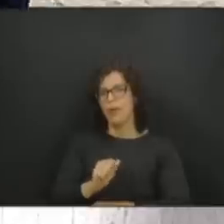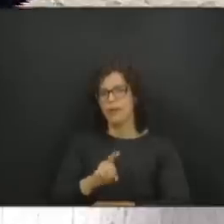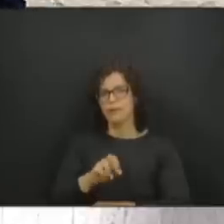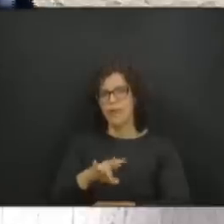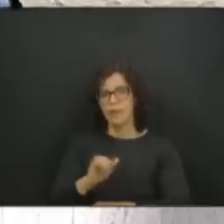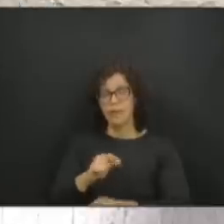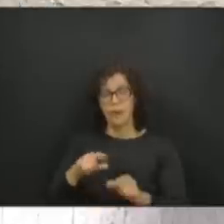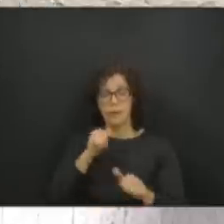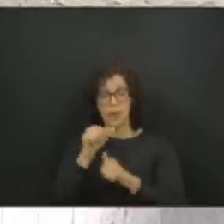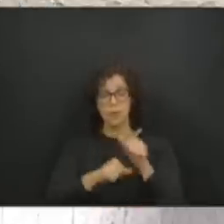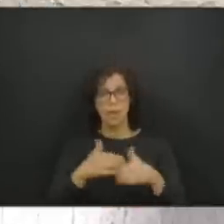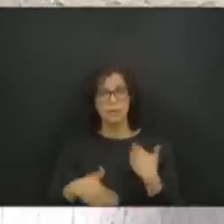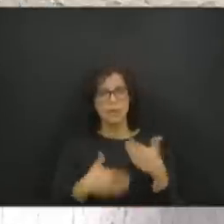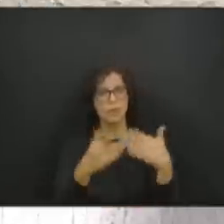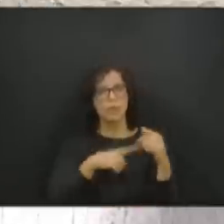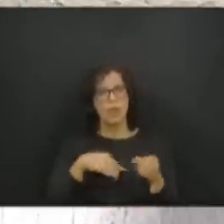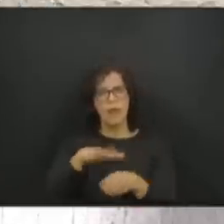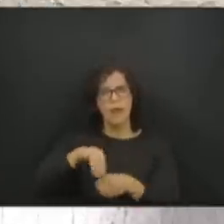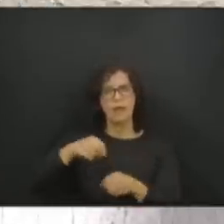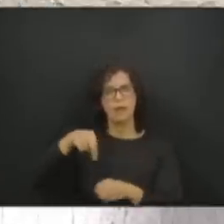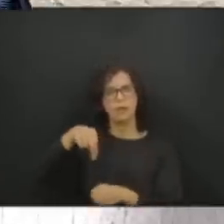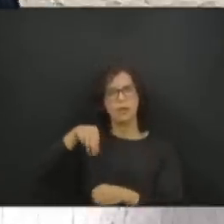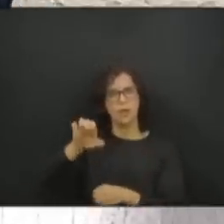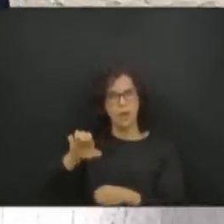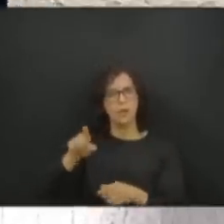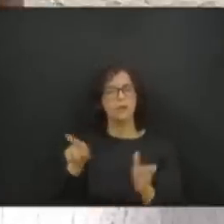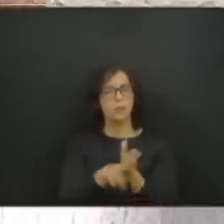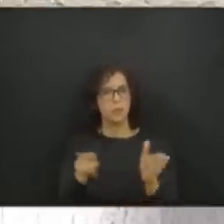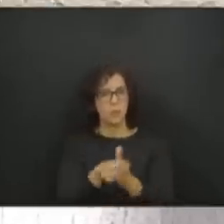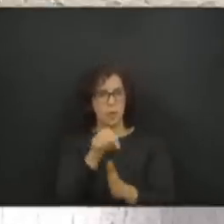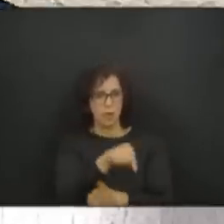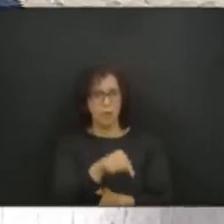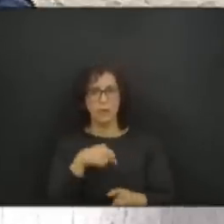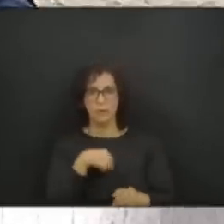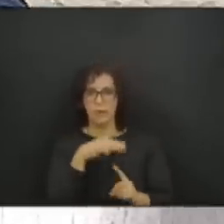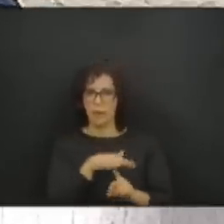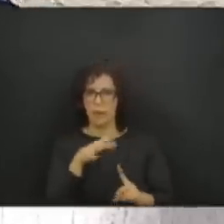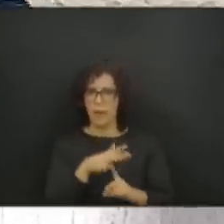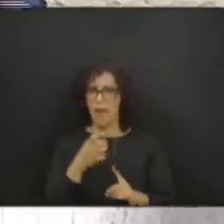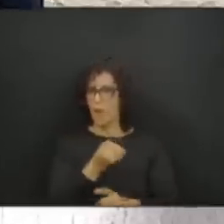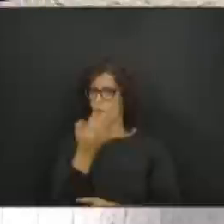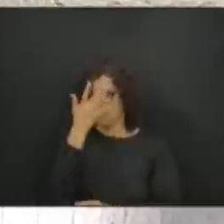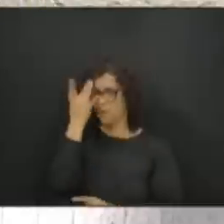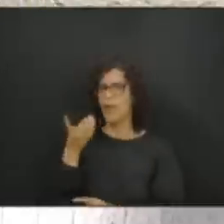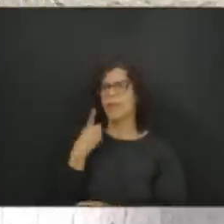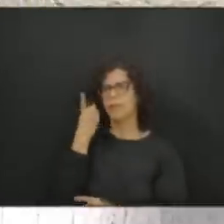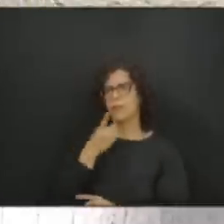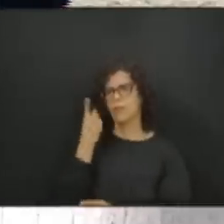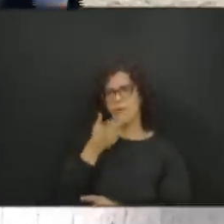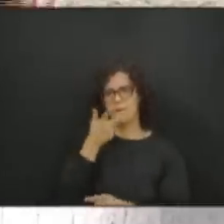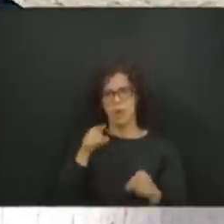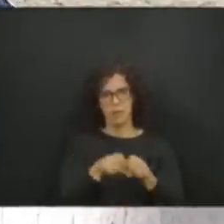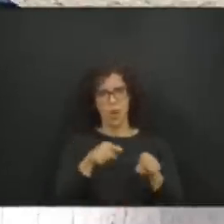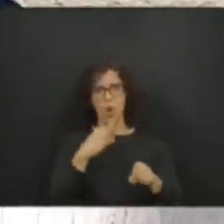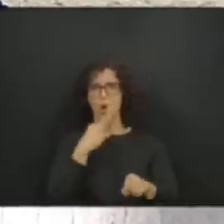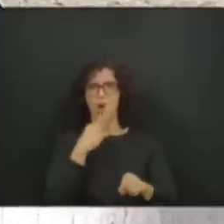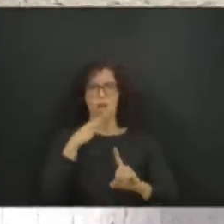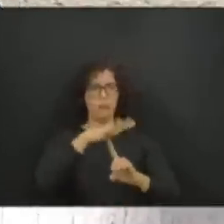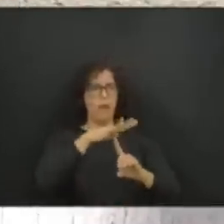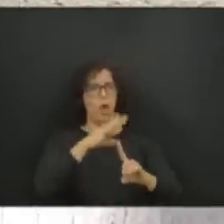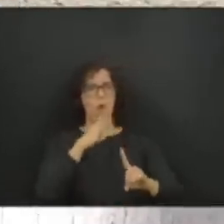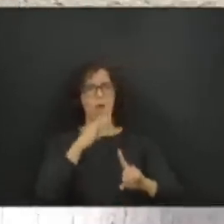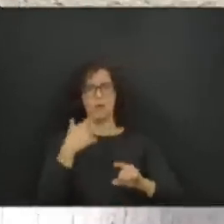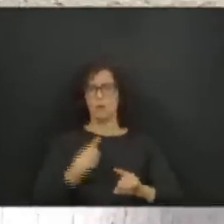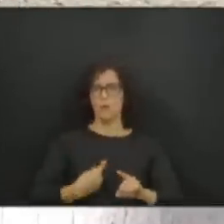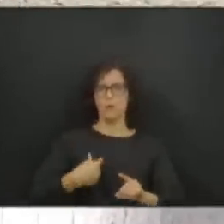gerar Progresso riqueza desenvolvimento do Noroeste porque tem gente aqui que se diz Deputado se fala e que conhece o